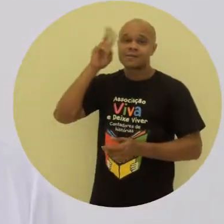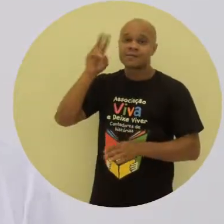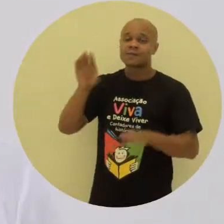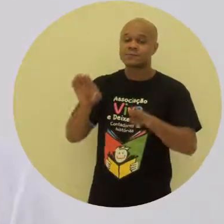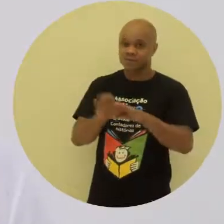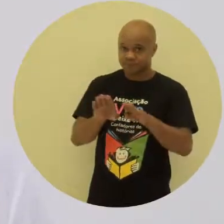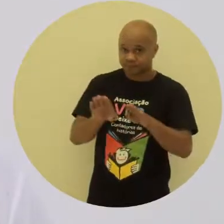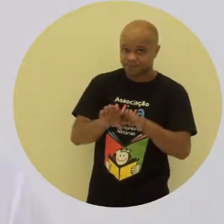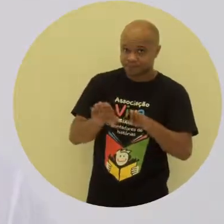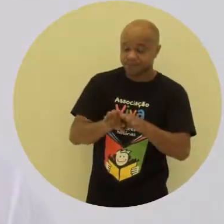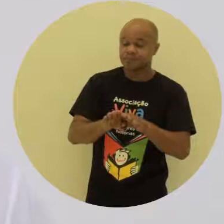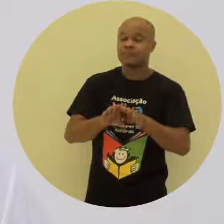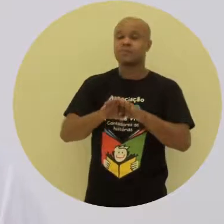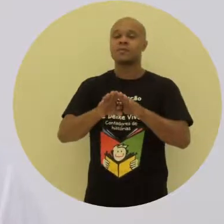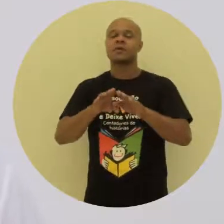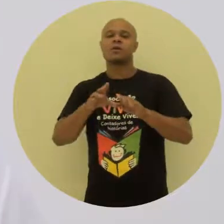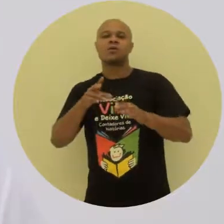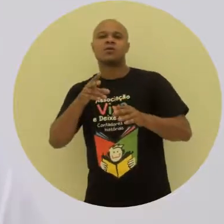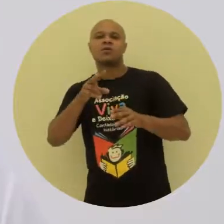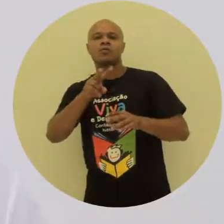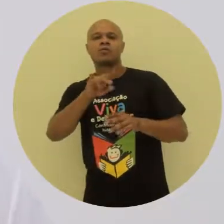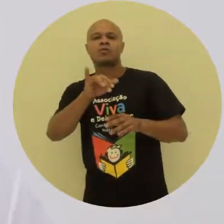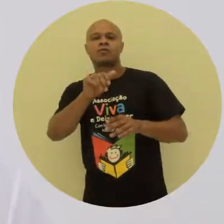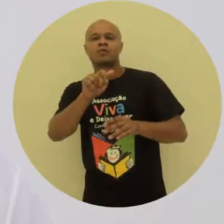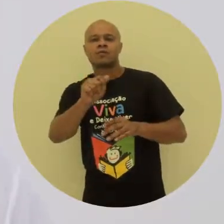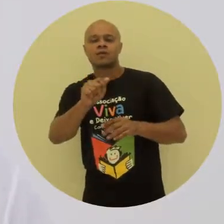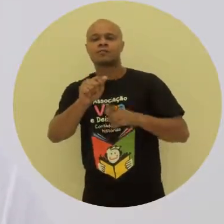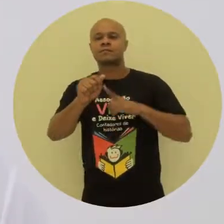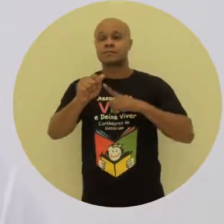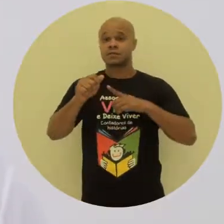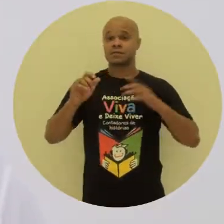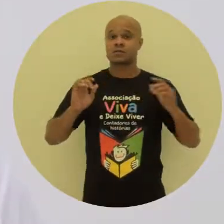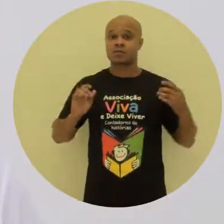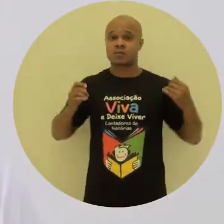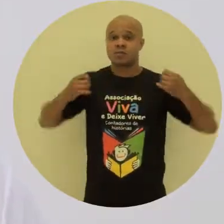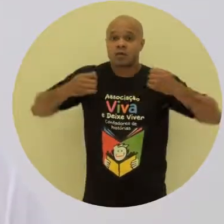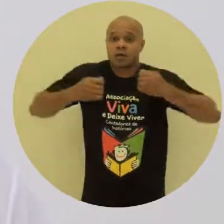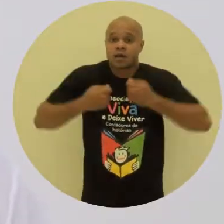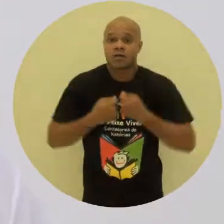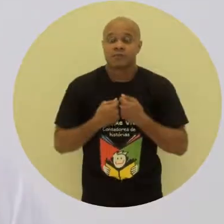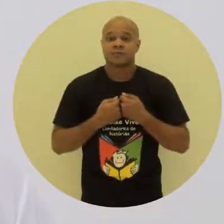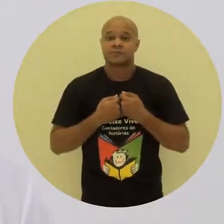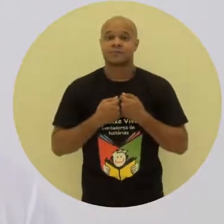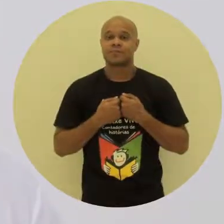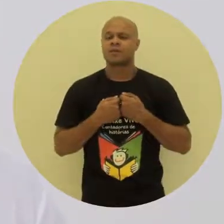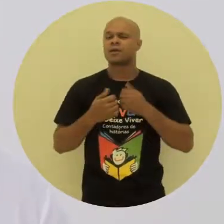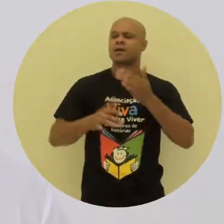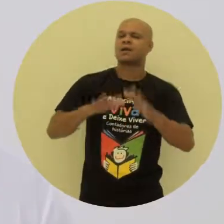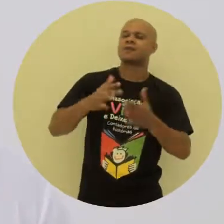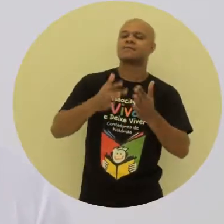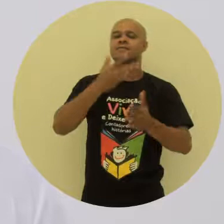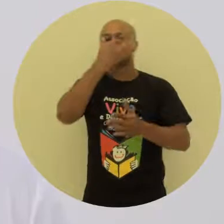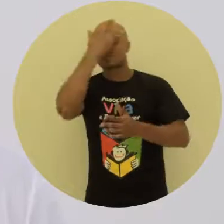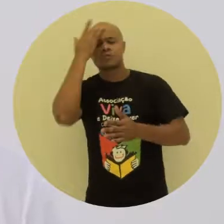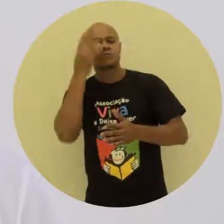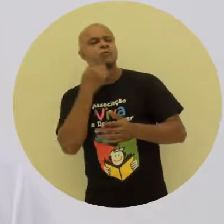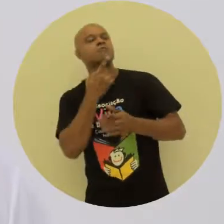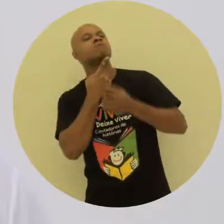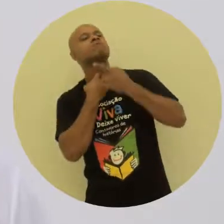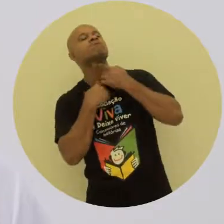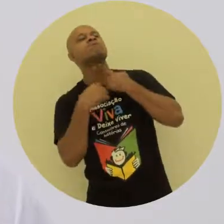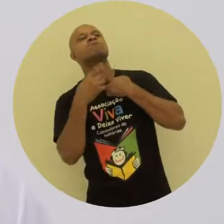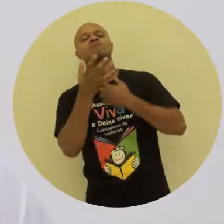lembrar que o Viva tem uma indumentária, um avental. Esse avental eu diria que é muito objeto do desejo. Ele é